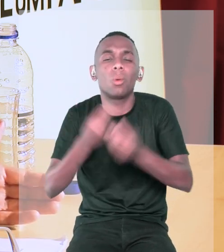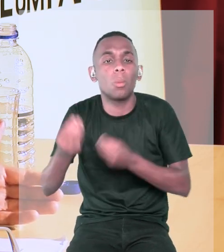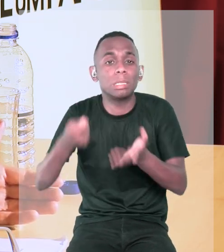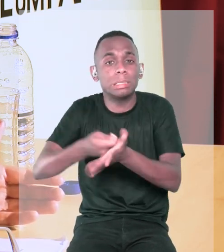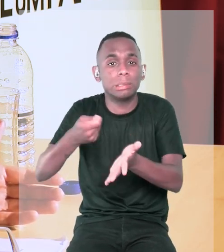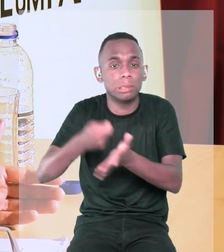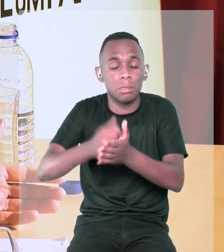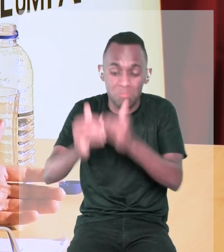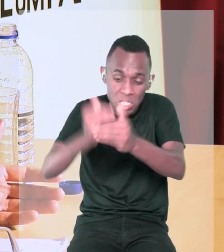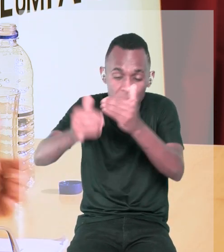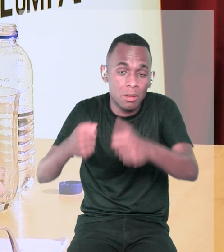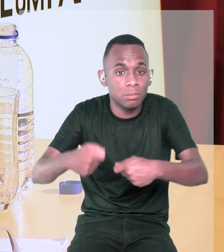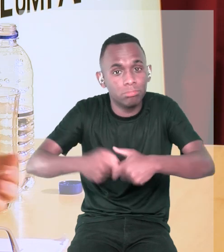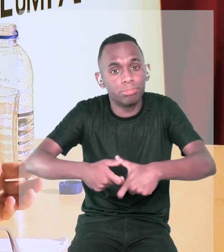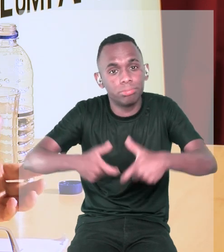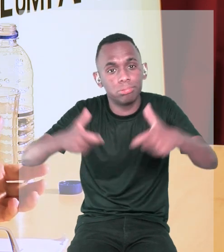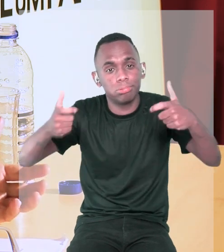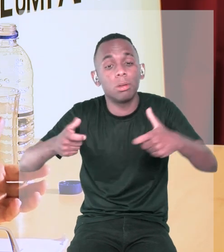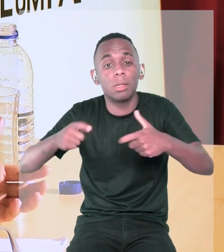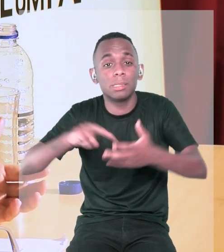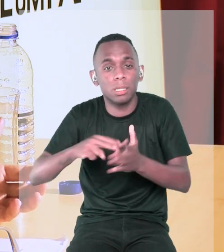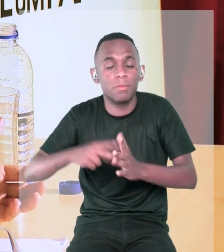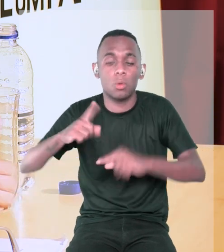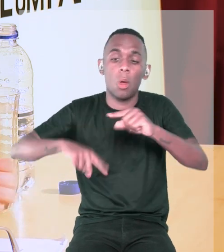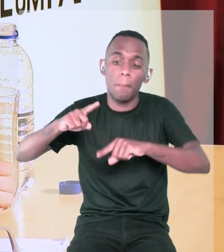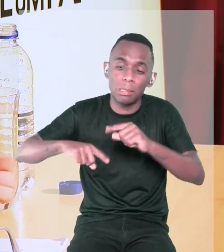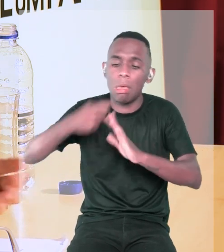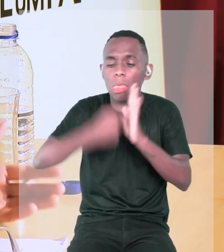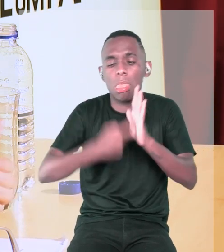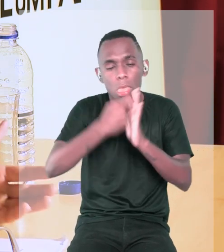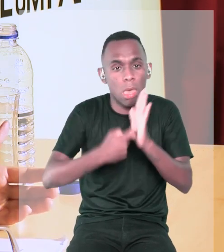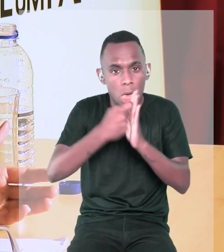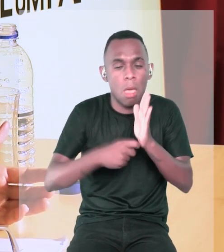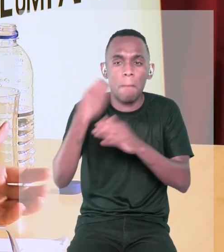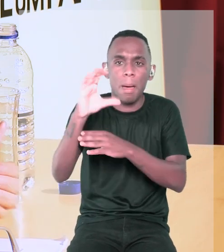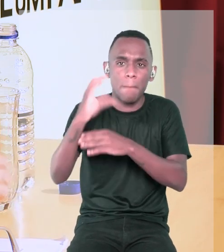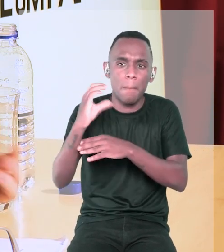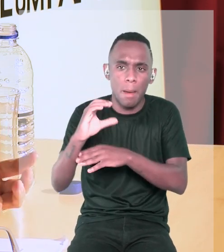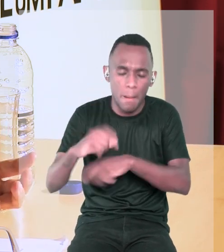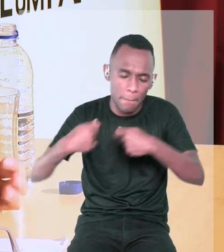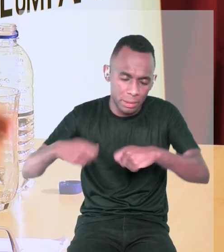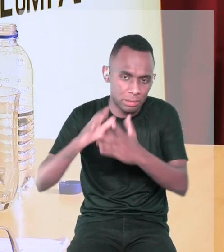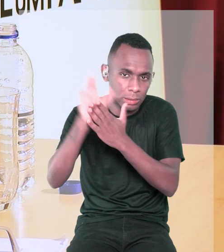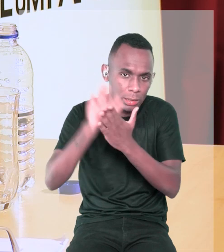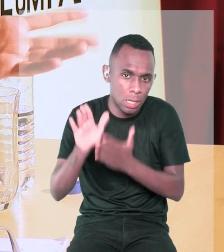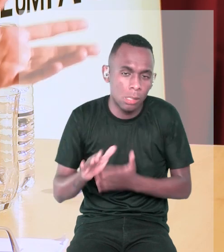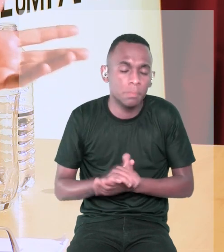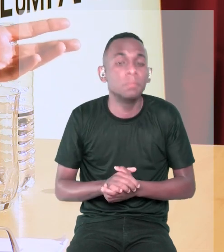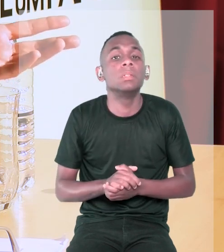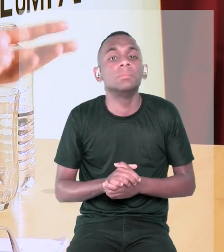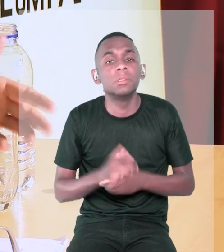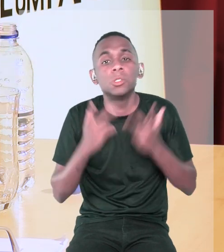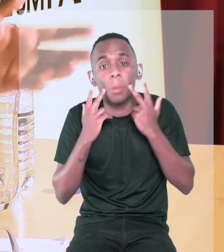textos a serem publicados que são muitas vezes escritos porque você tem que manter essa produtividade, não porque tem algo a ser